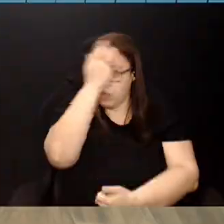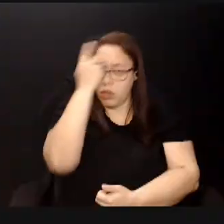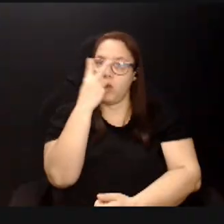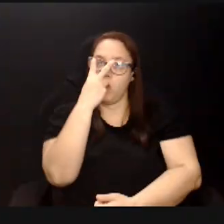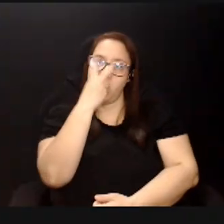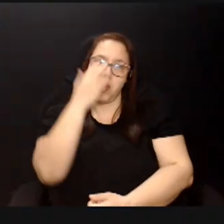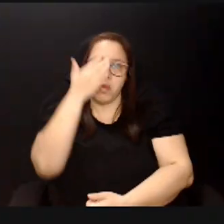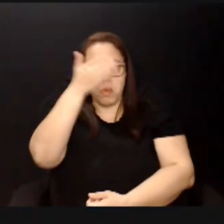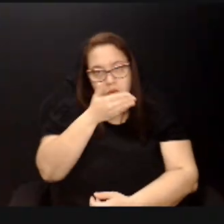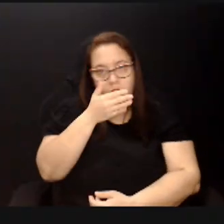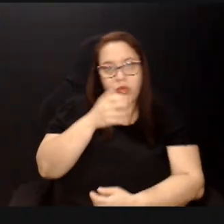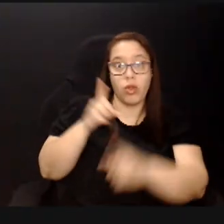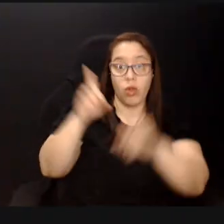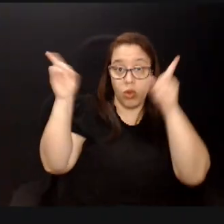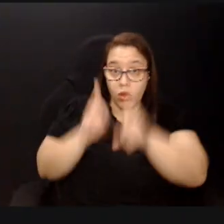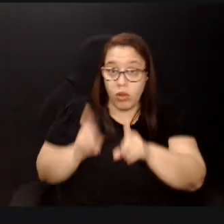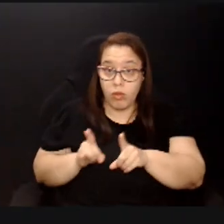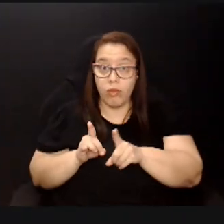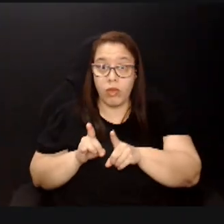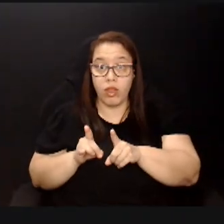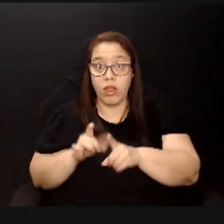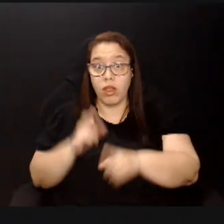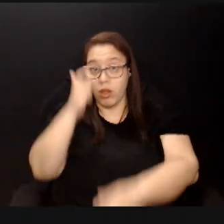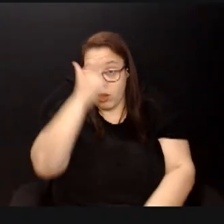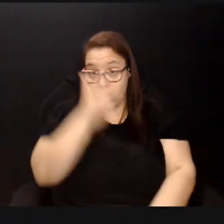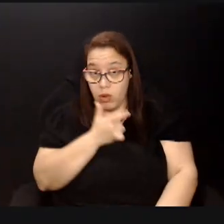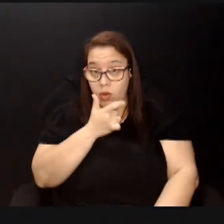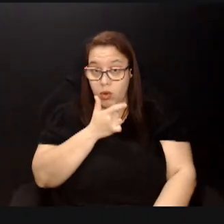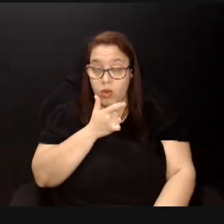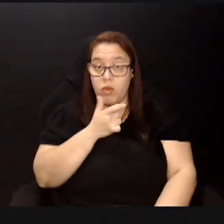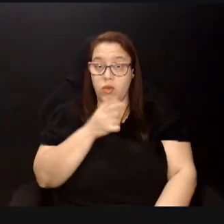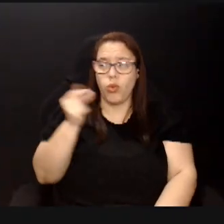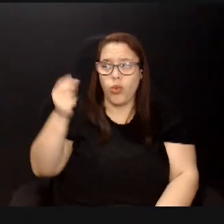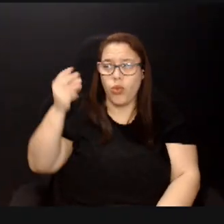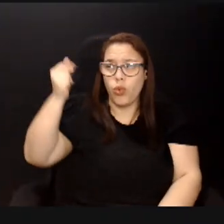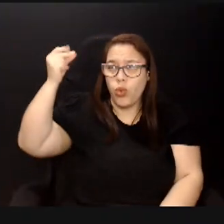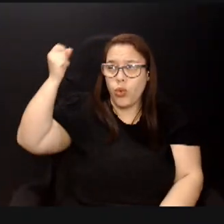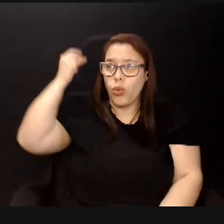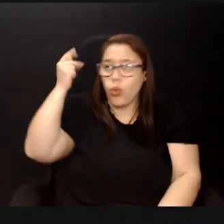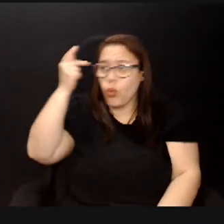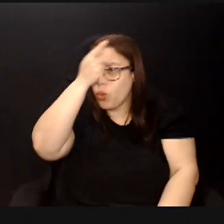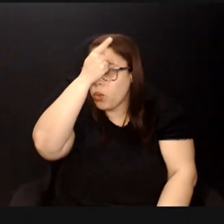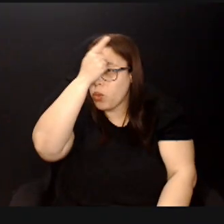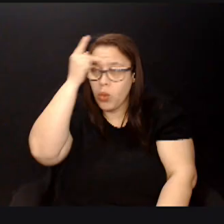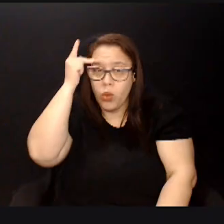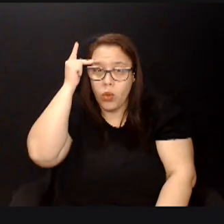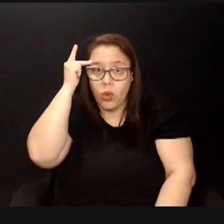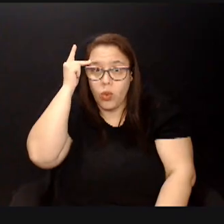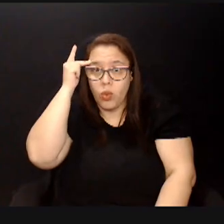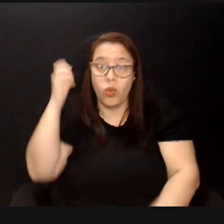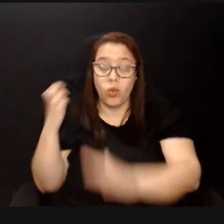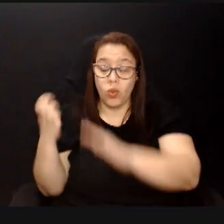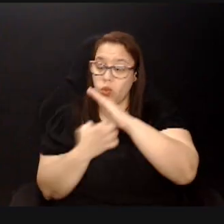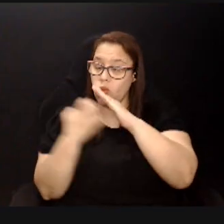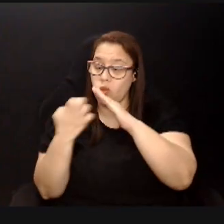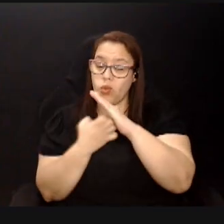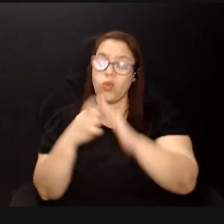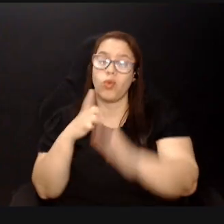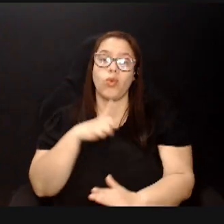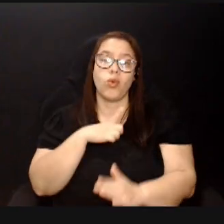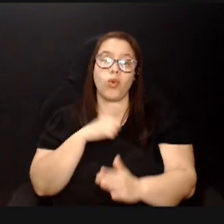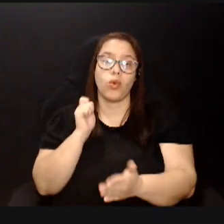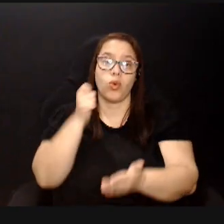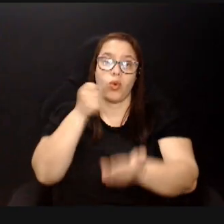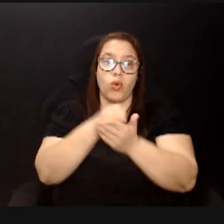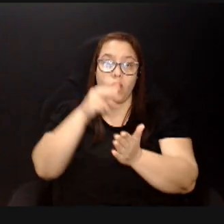outras deficiências. Eu sou de um tempo, né, que as empresas tinham que comprar um leitor de telas